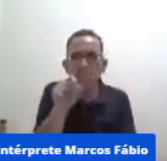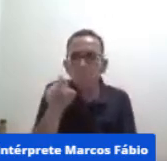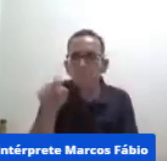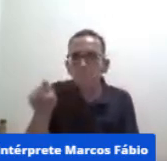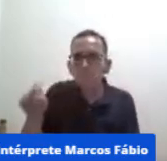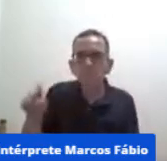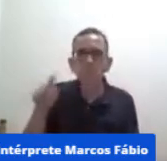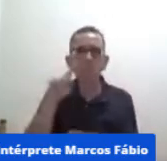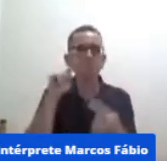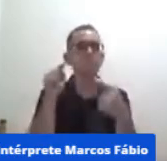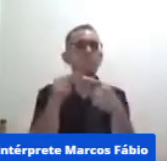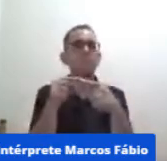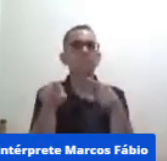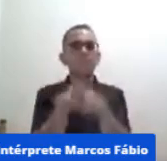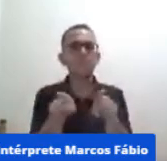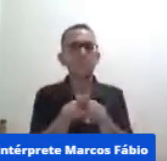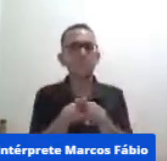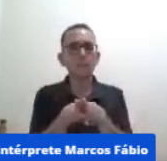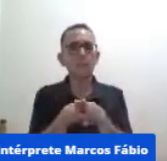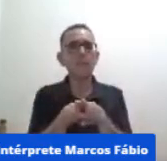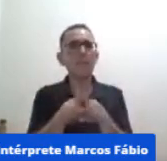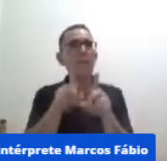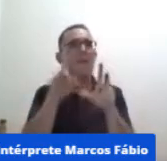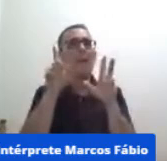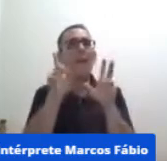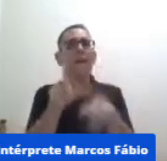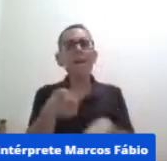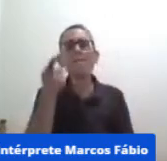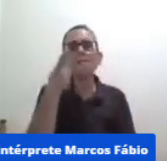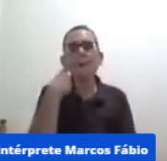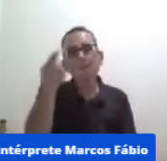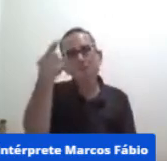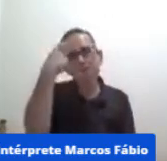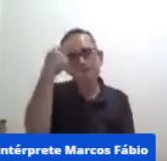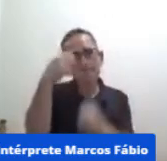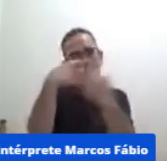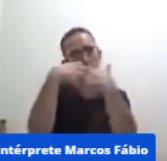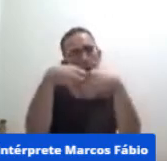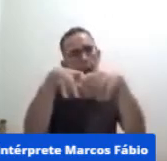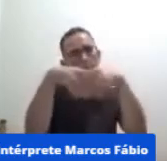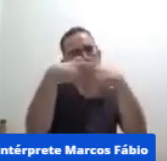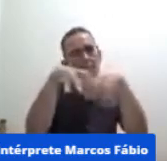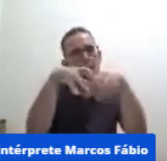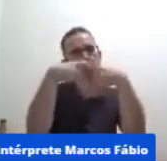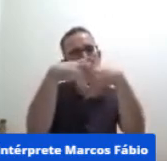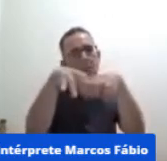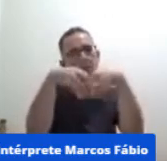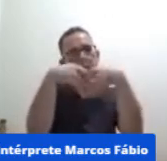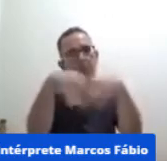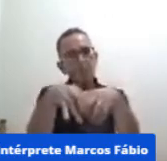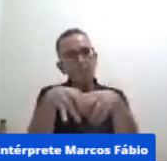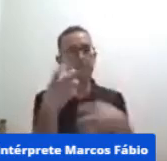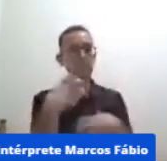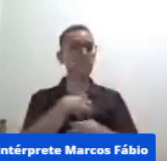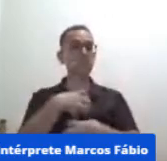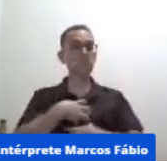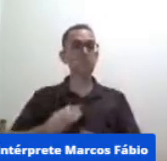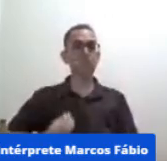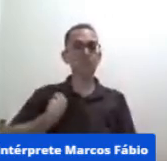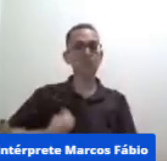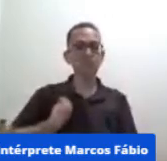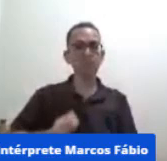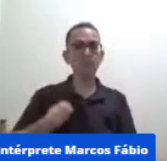envolvendo a maturação neuronal. Ela vai sentir, vai viver os 5 sentidos